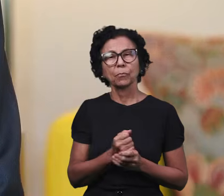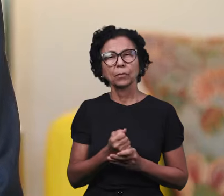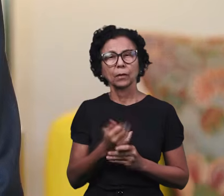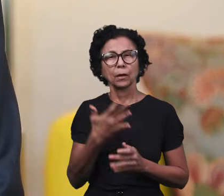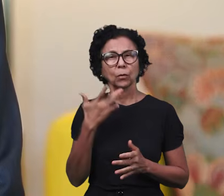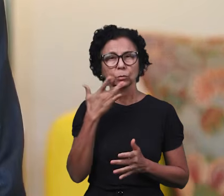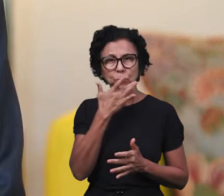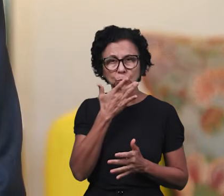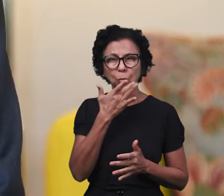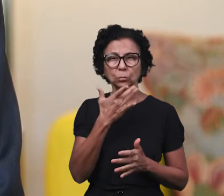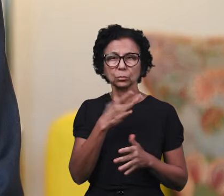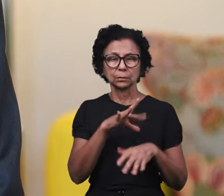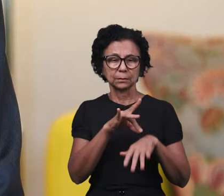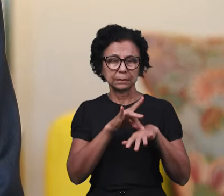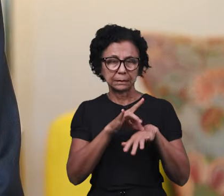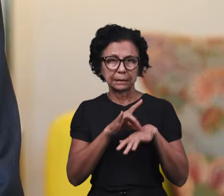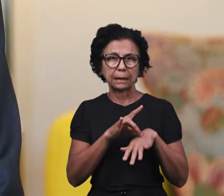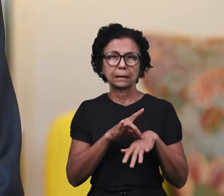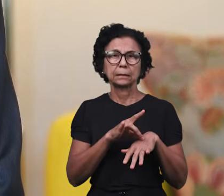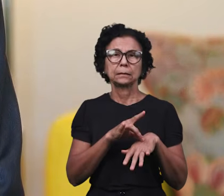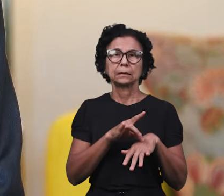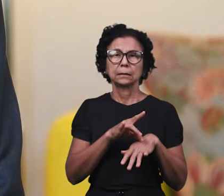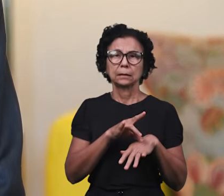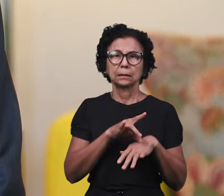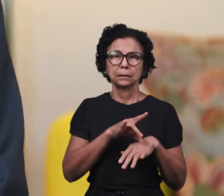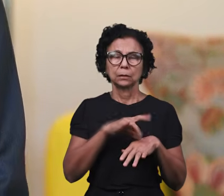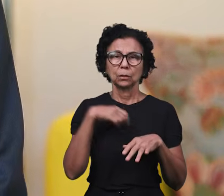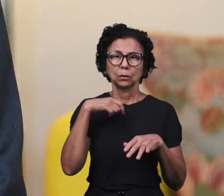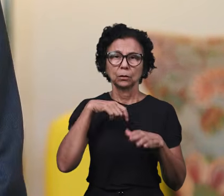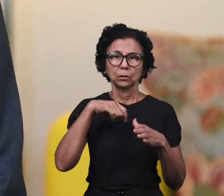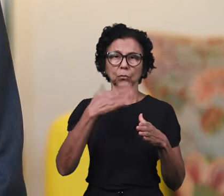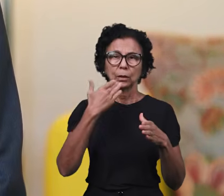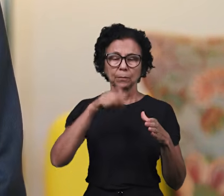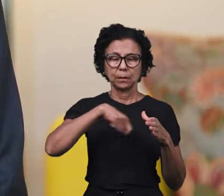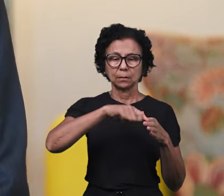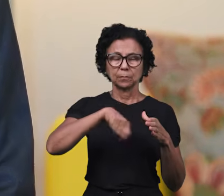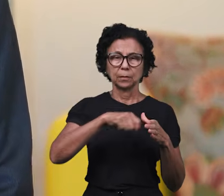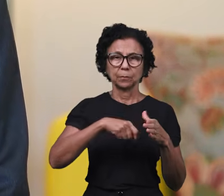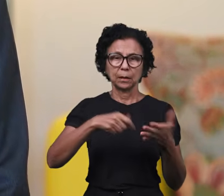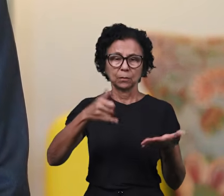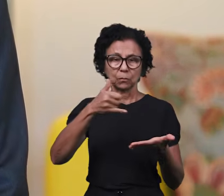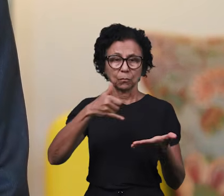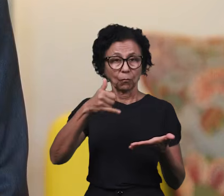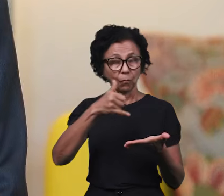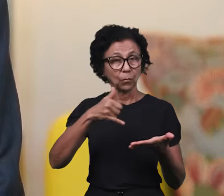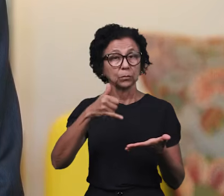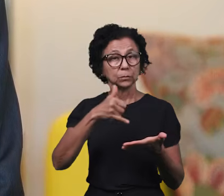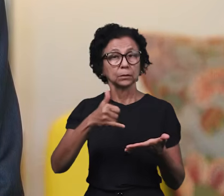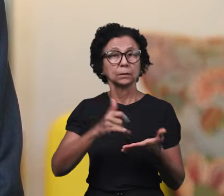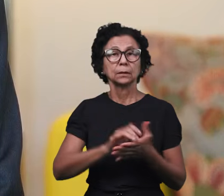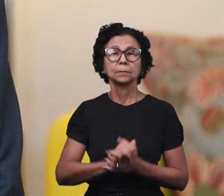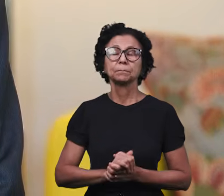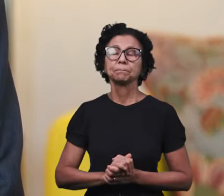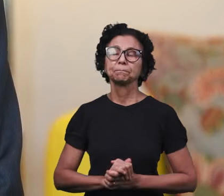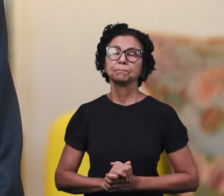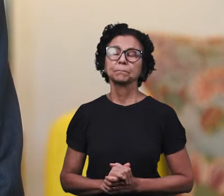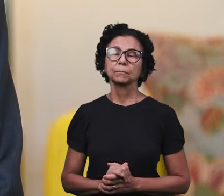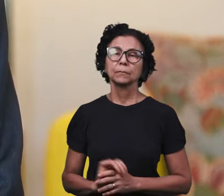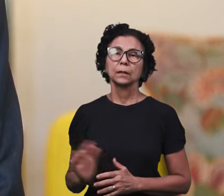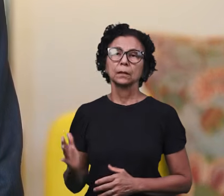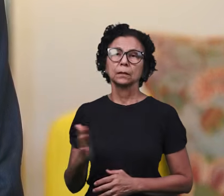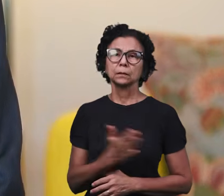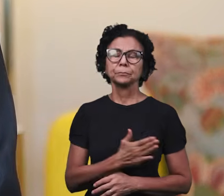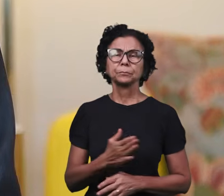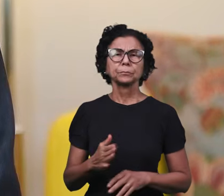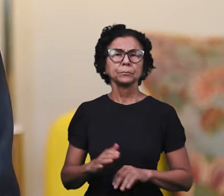tem o gosto realmente da carne, né, a vida. E a gordura da terra, Jesus certa vez disse assim, olha,